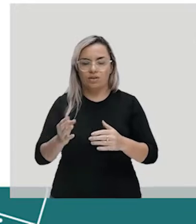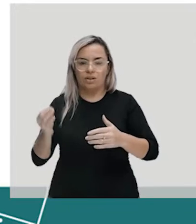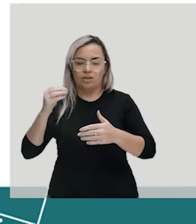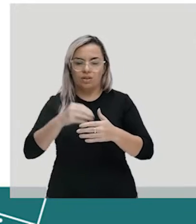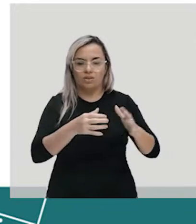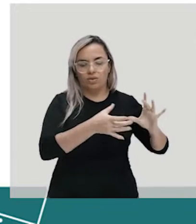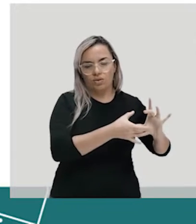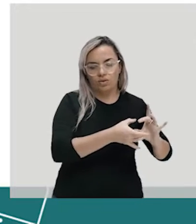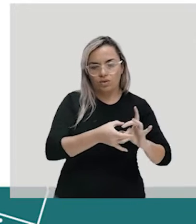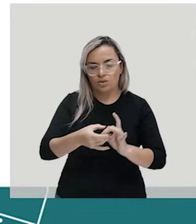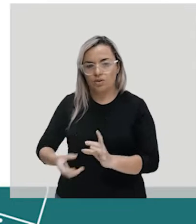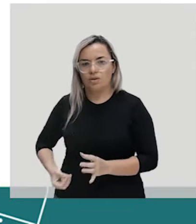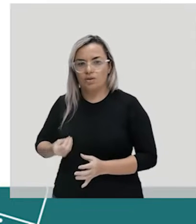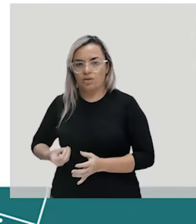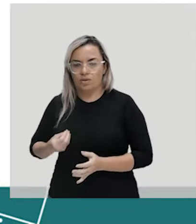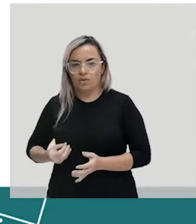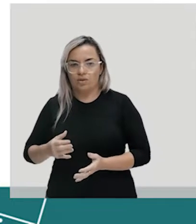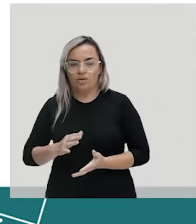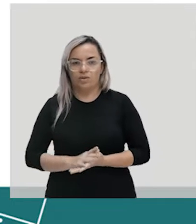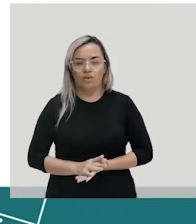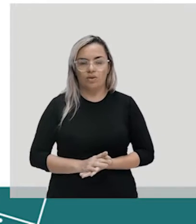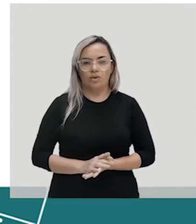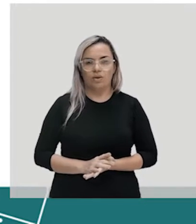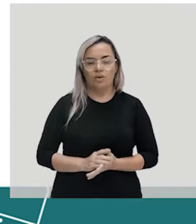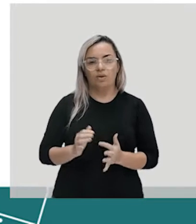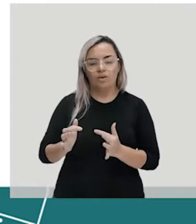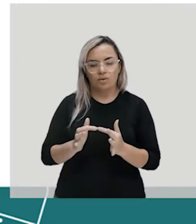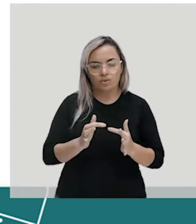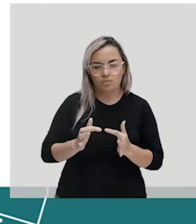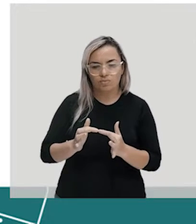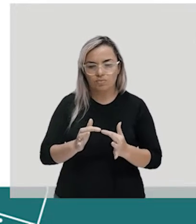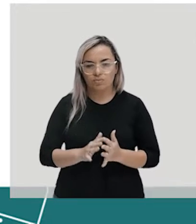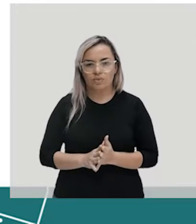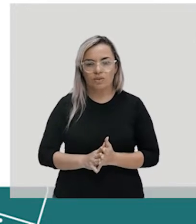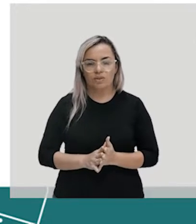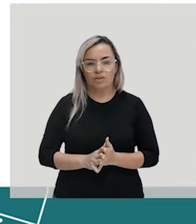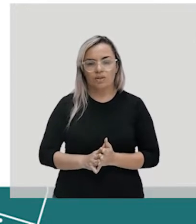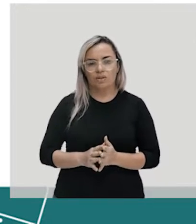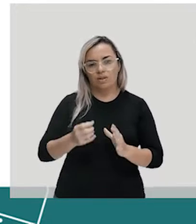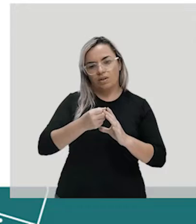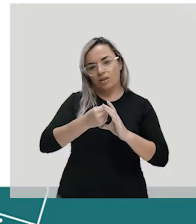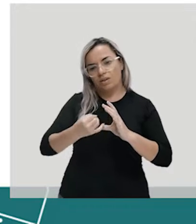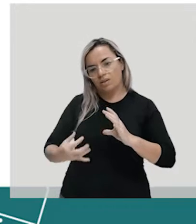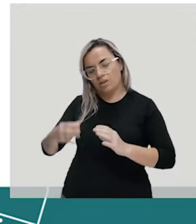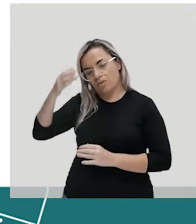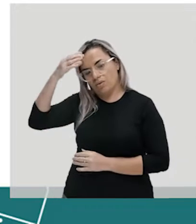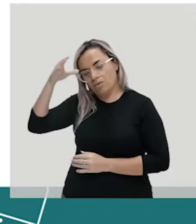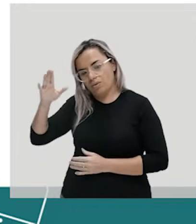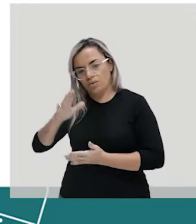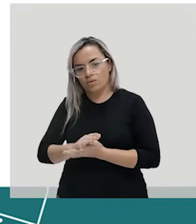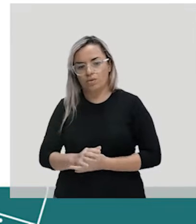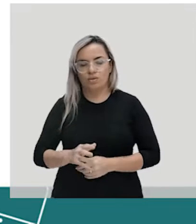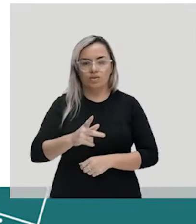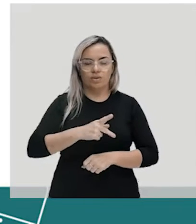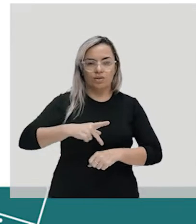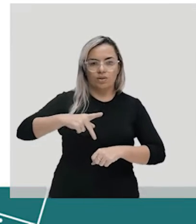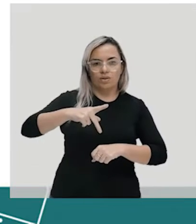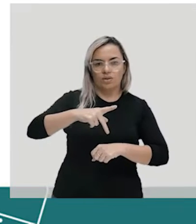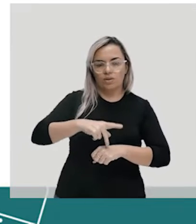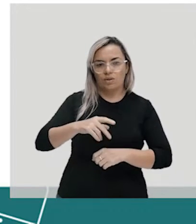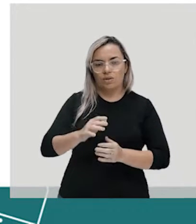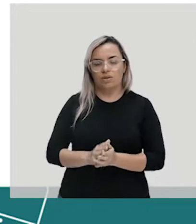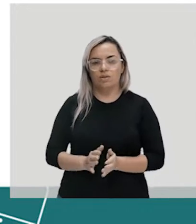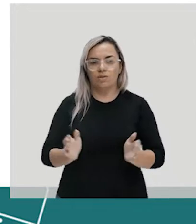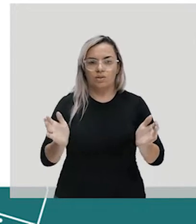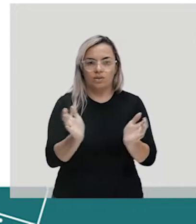parte do nosso cotidiano de alguma forma a gente acaba tendo contato com essas Produções ainda sobre contribuições do Reino Unido